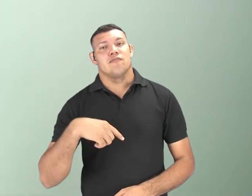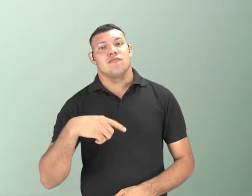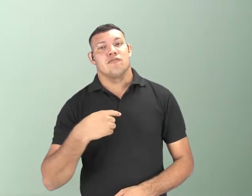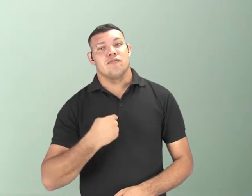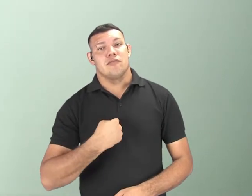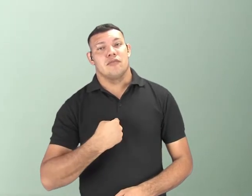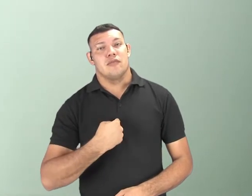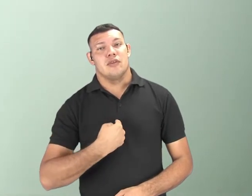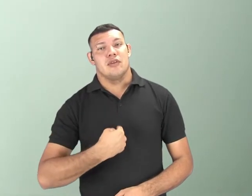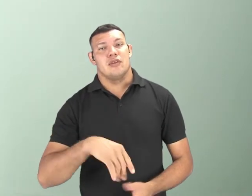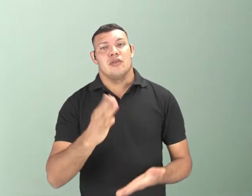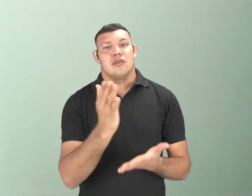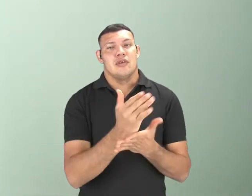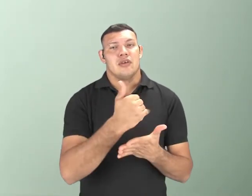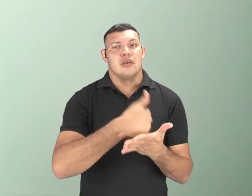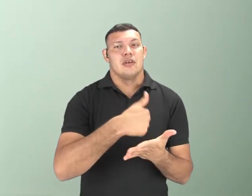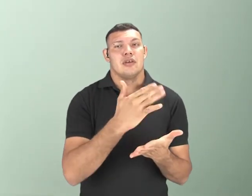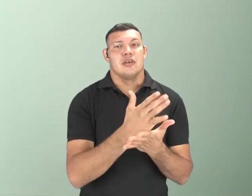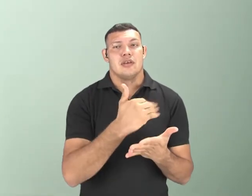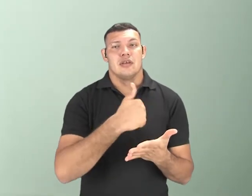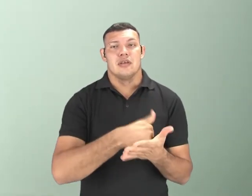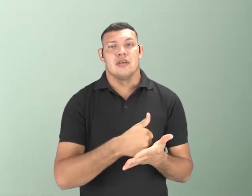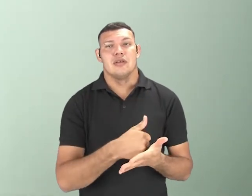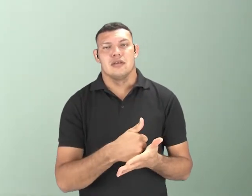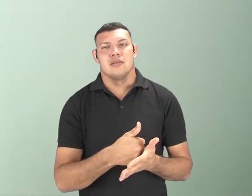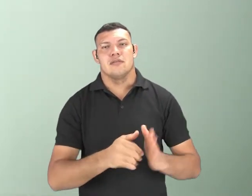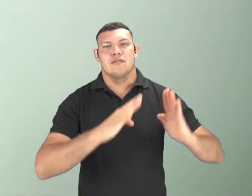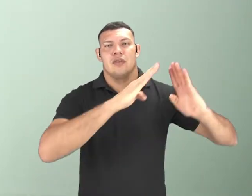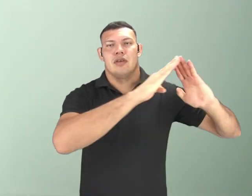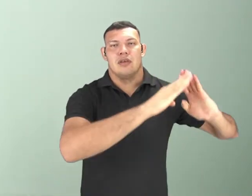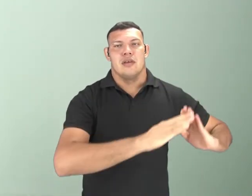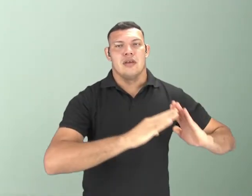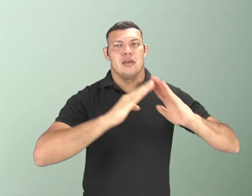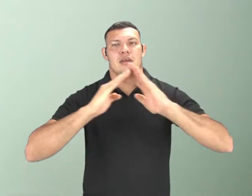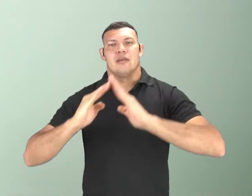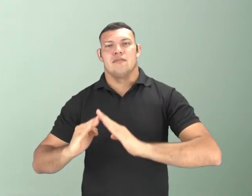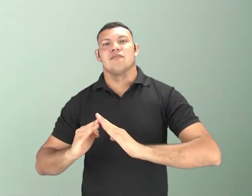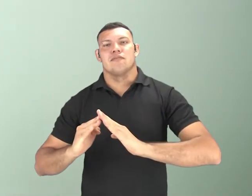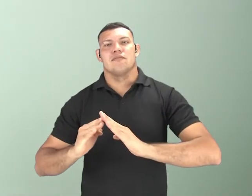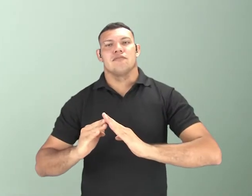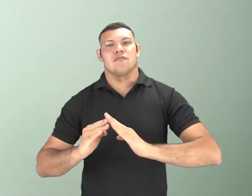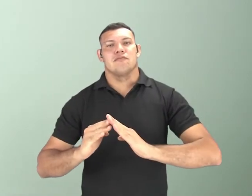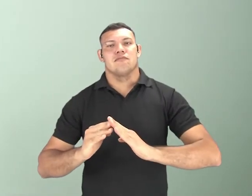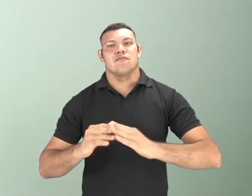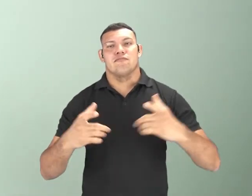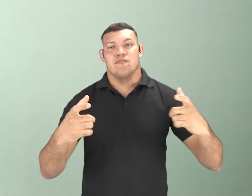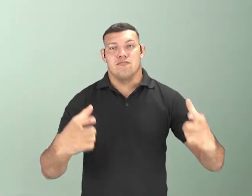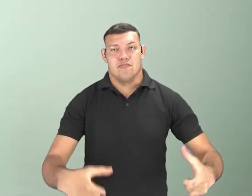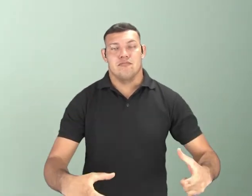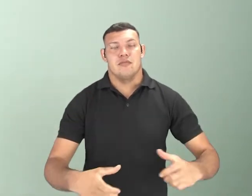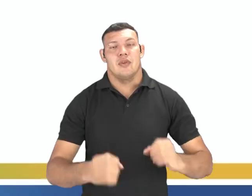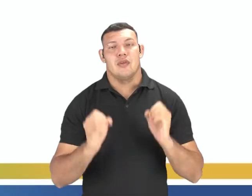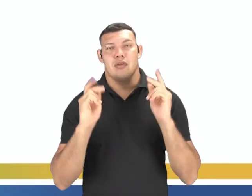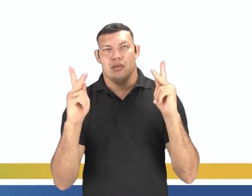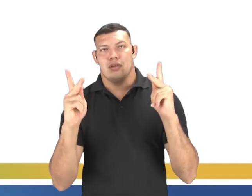do mesmo jeito. Mas aí nós temos 3 significados diferentes. Vamos seguir?